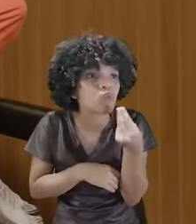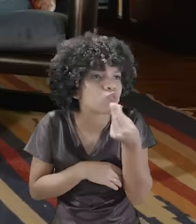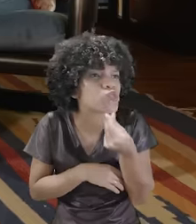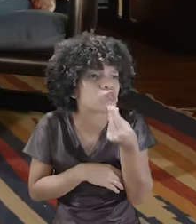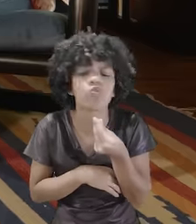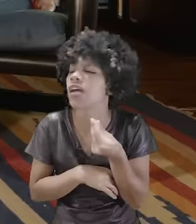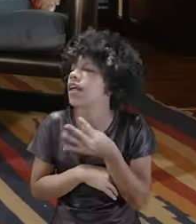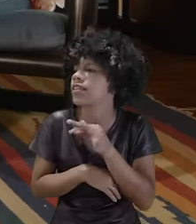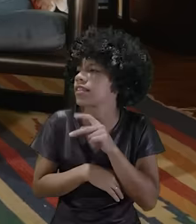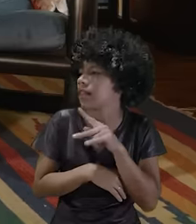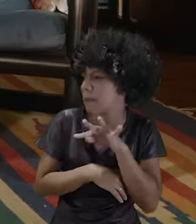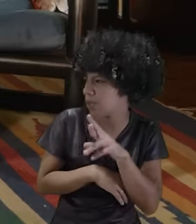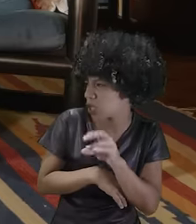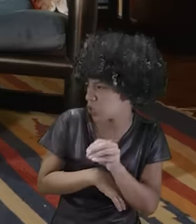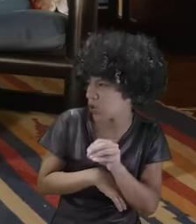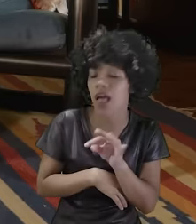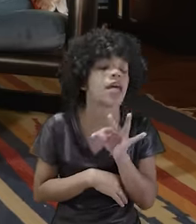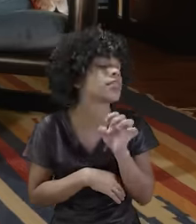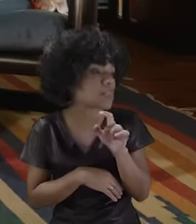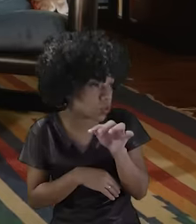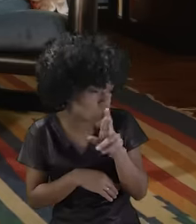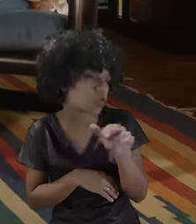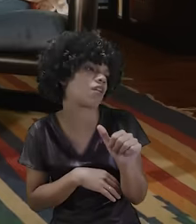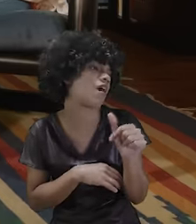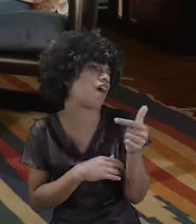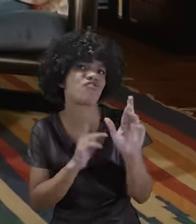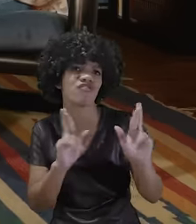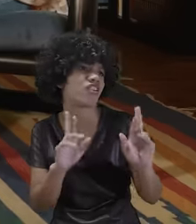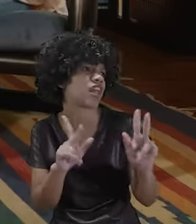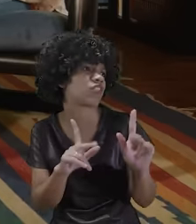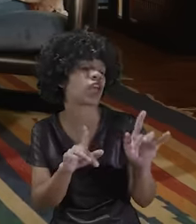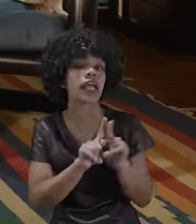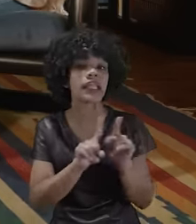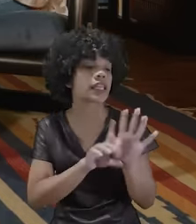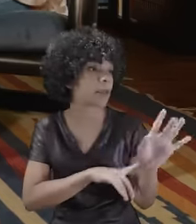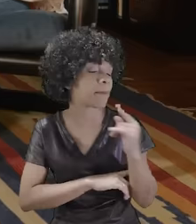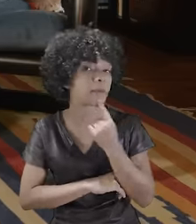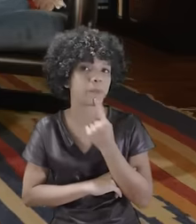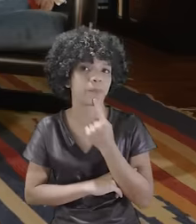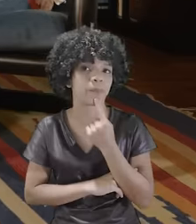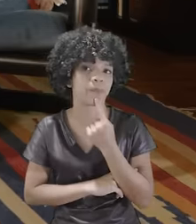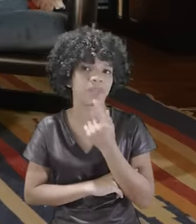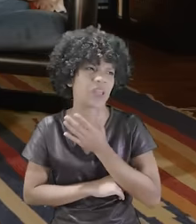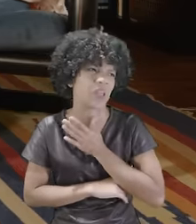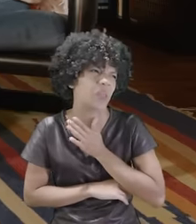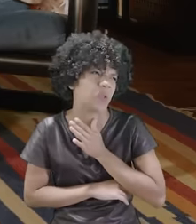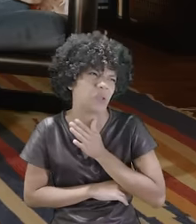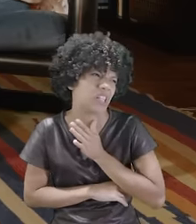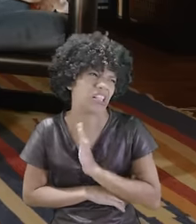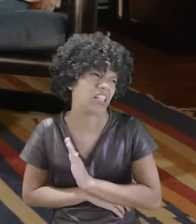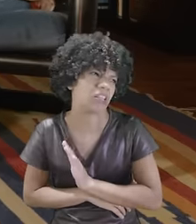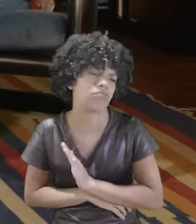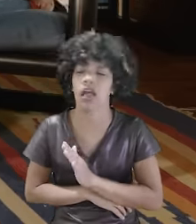como fala tempero textura textura textura isso e outra coisa eu não gostei